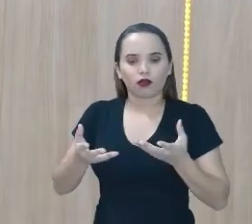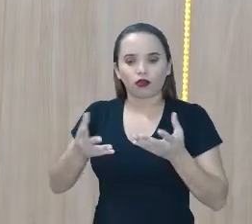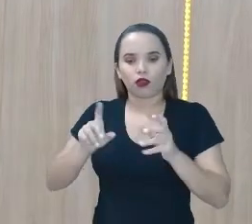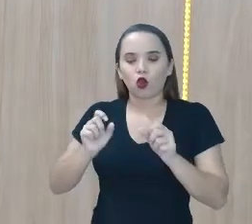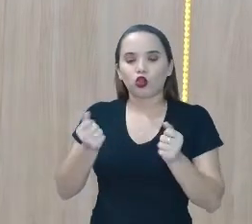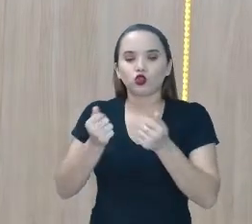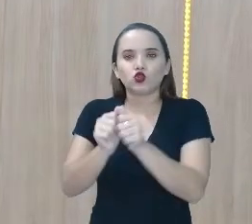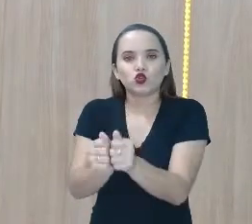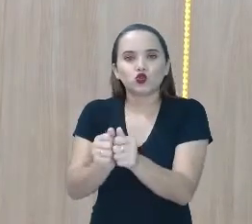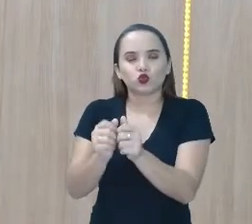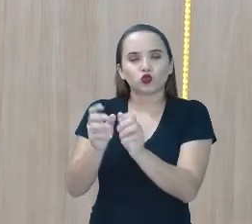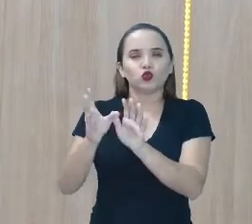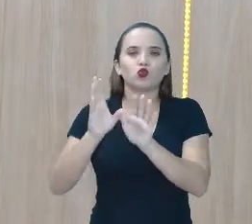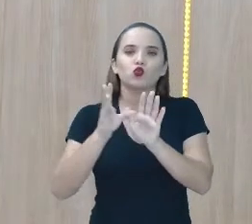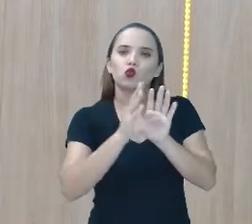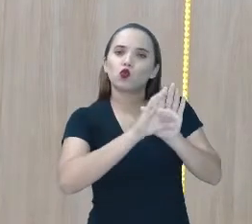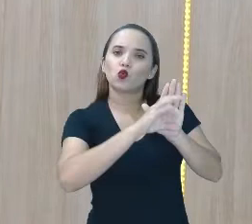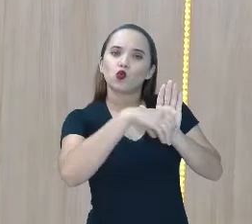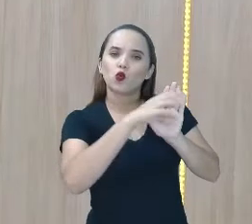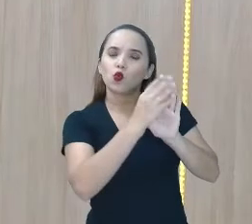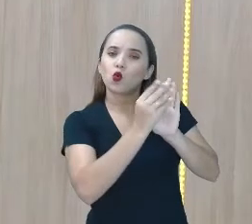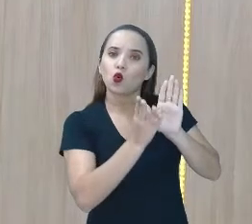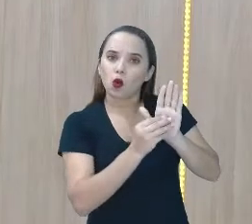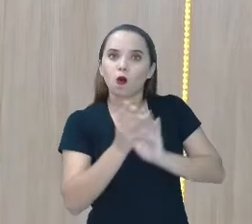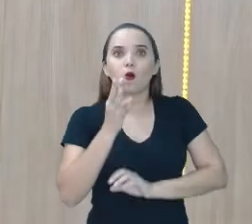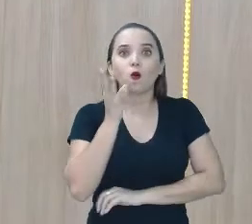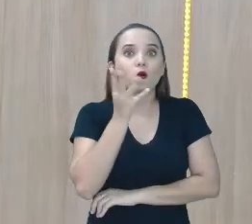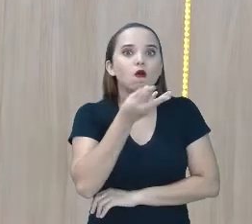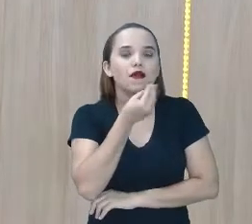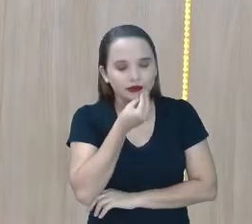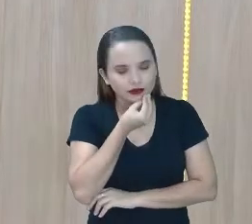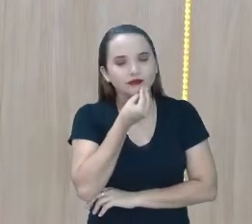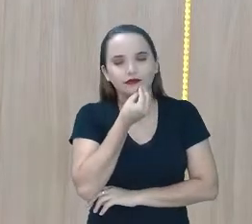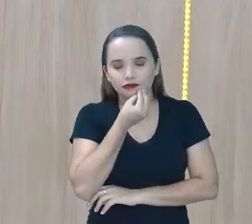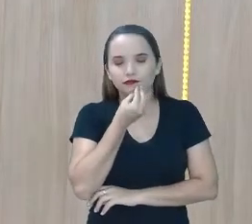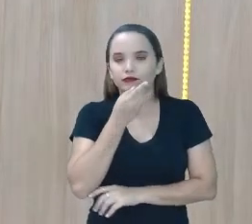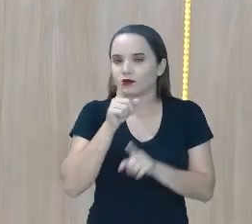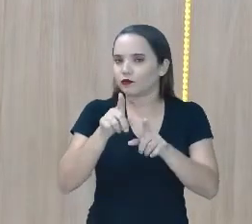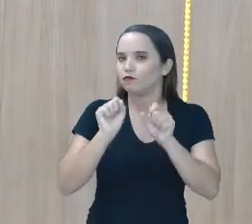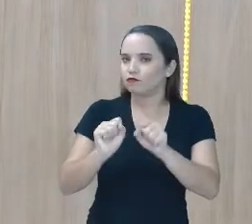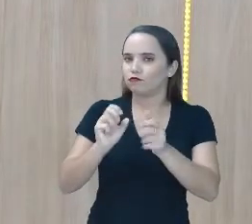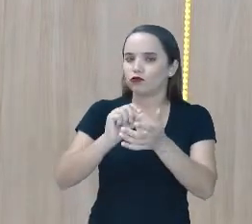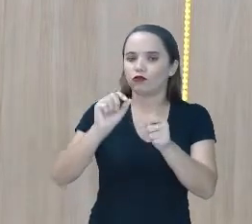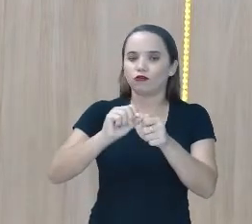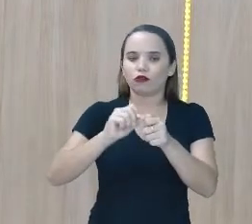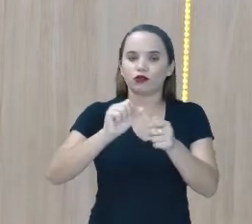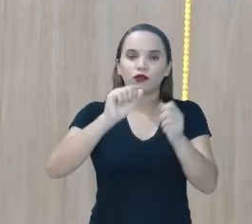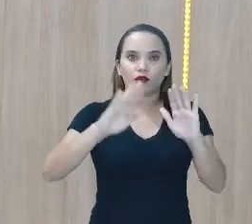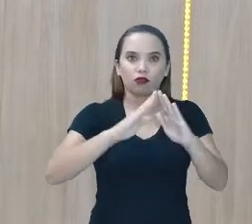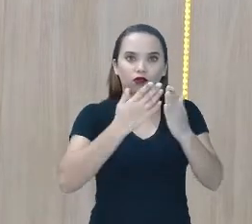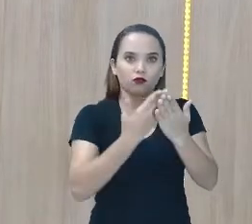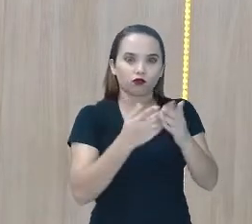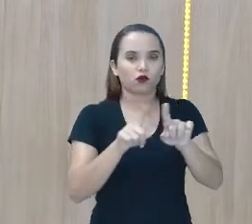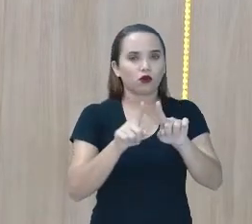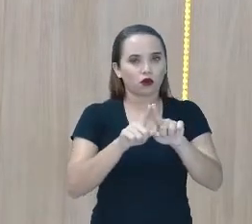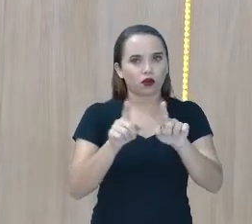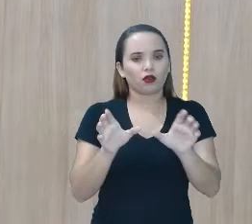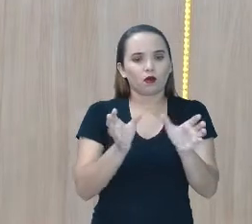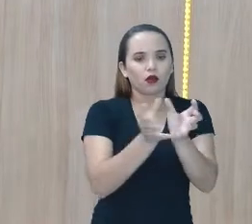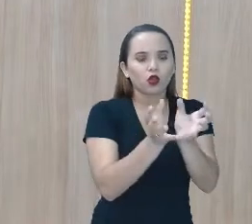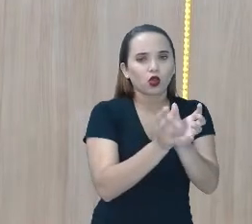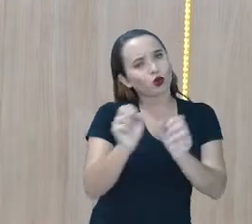conhecimento. Então, essas 3 atividades são exemplos que você pode fazer na escola, nos momentos coletivos e de